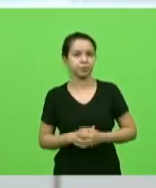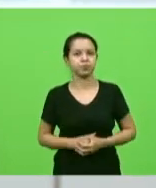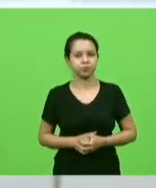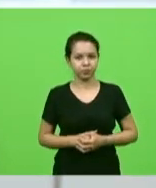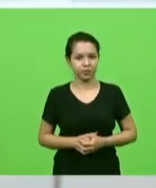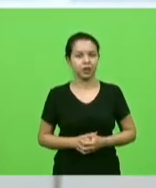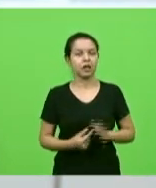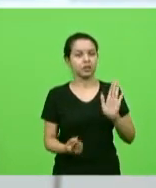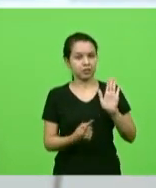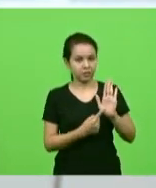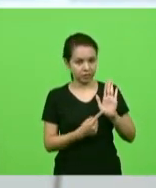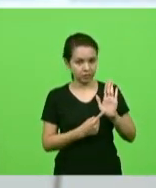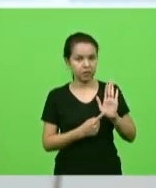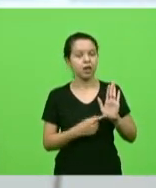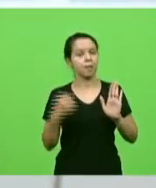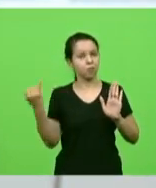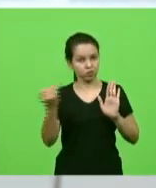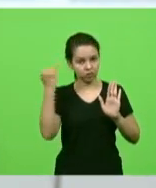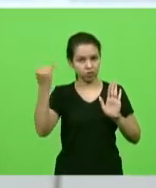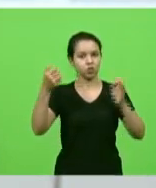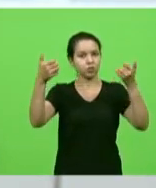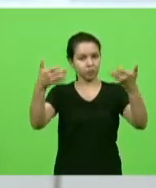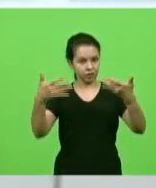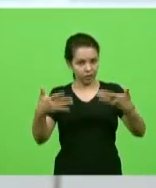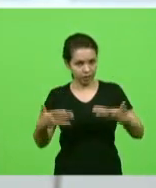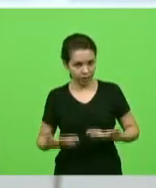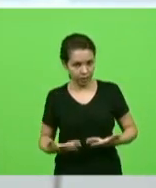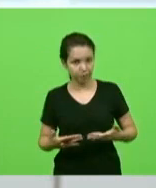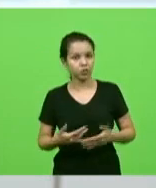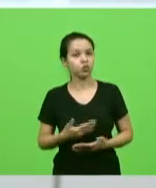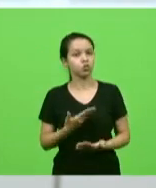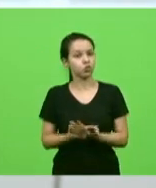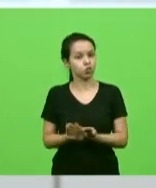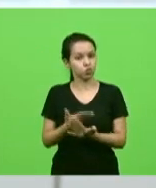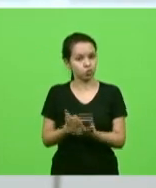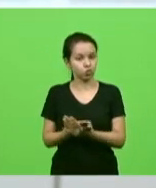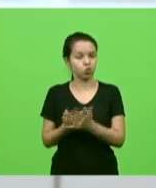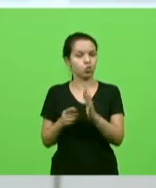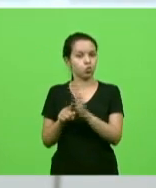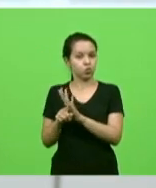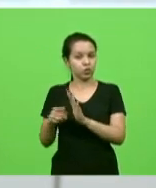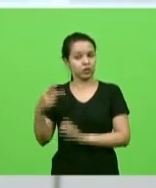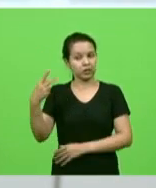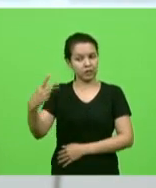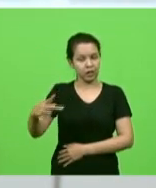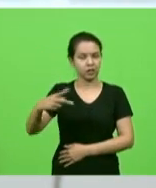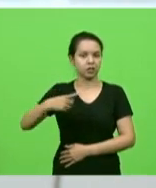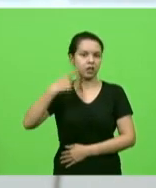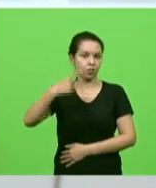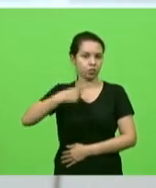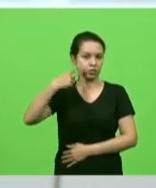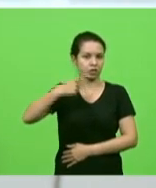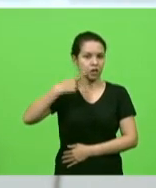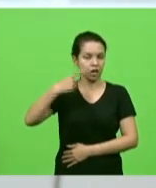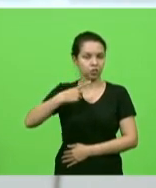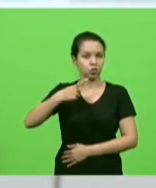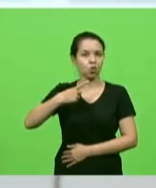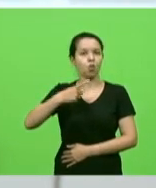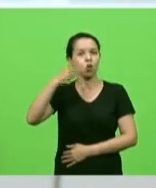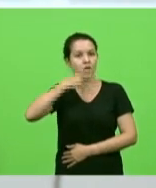pertinente mencionar importante estudo do Excelentíssimo Senhor Deputado Kennedy Nunes